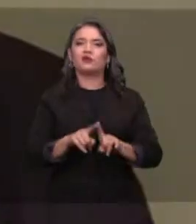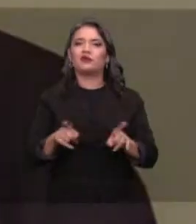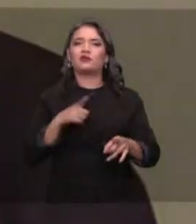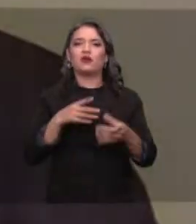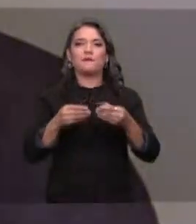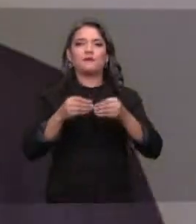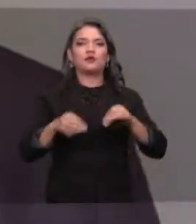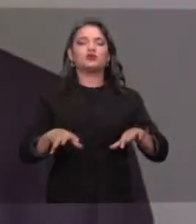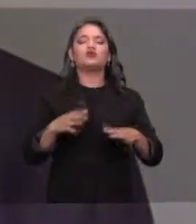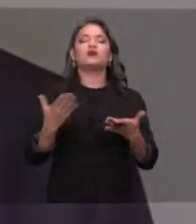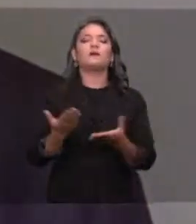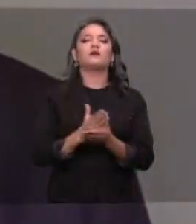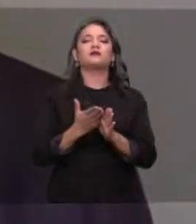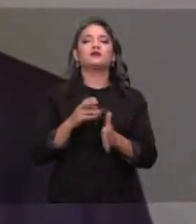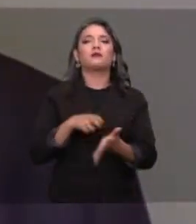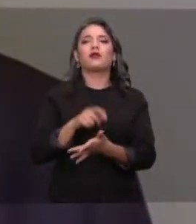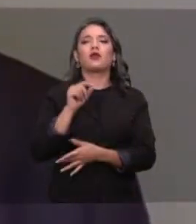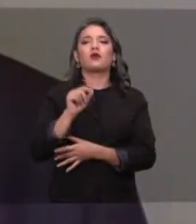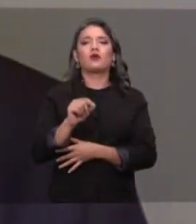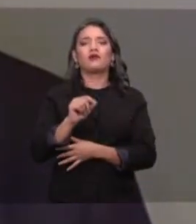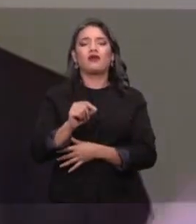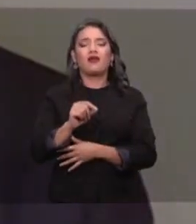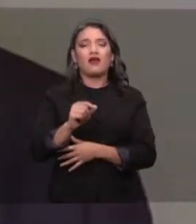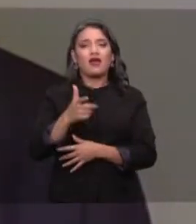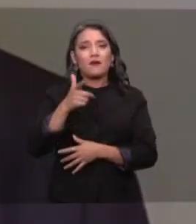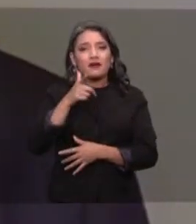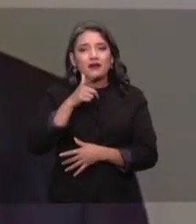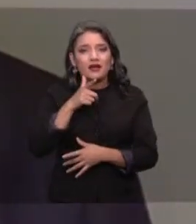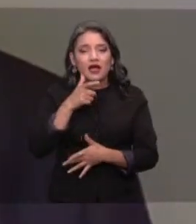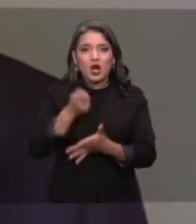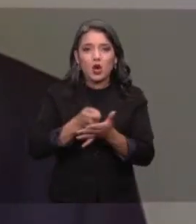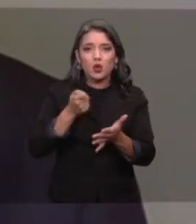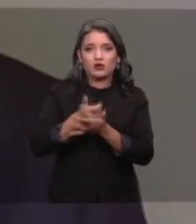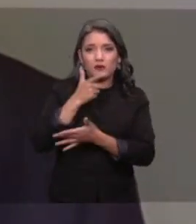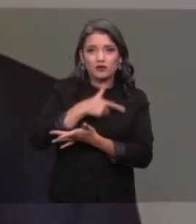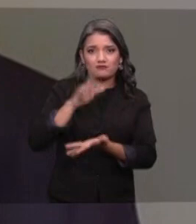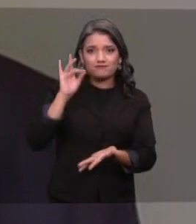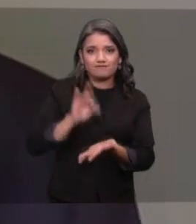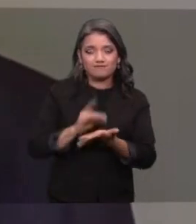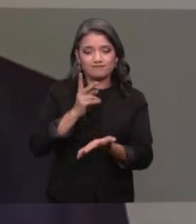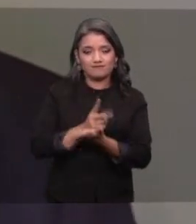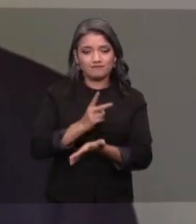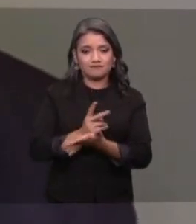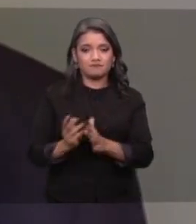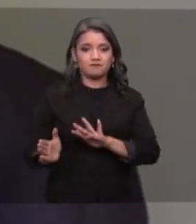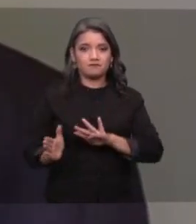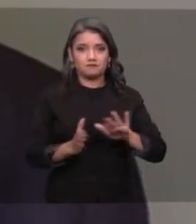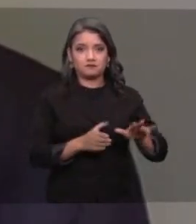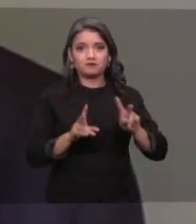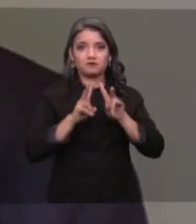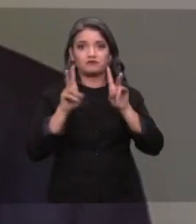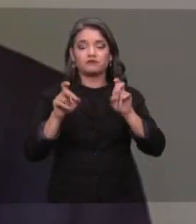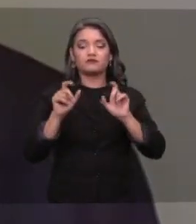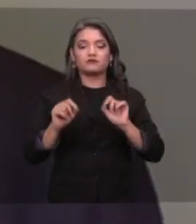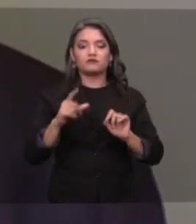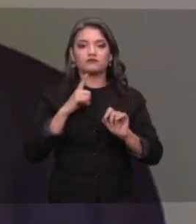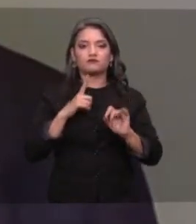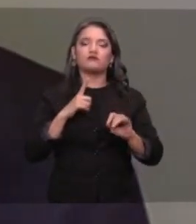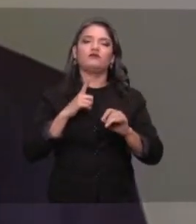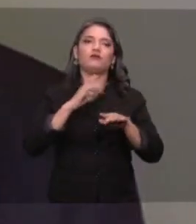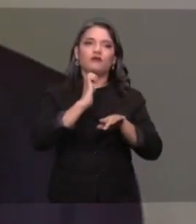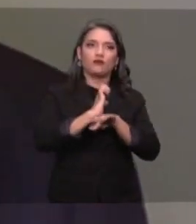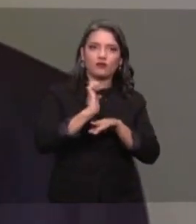penal, que é a busca da verdade material. E, finalmente, quanto à violação ao pacto federativo, com